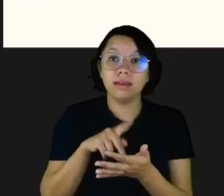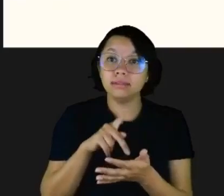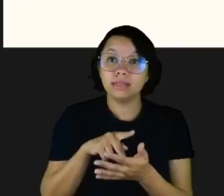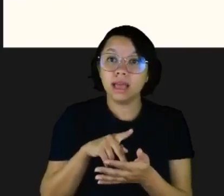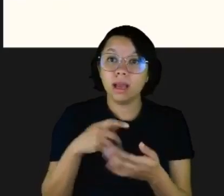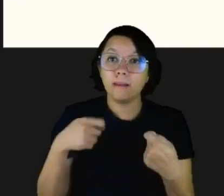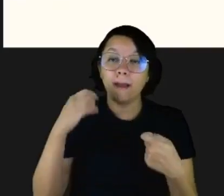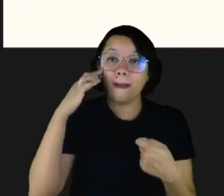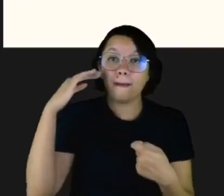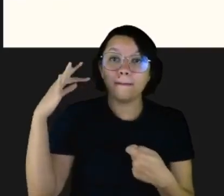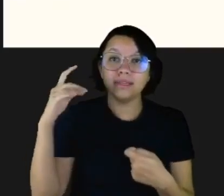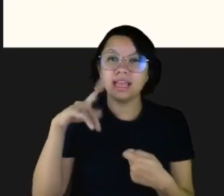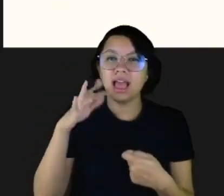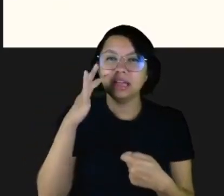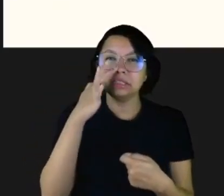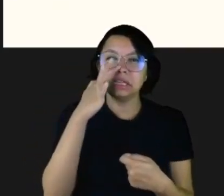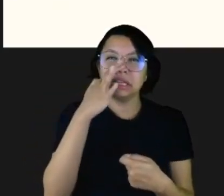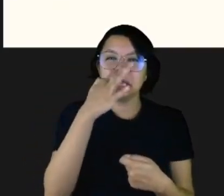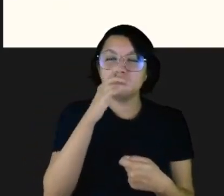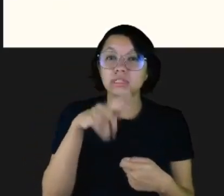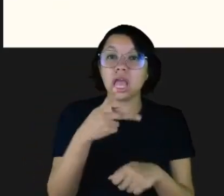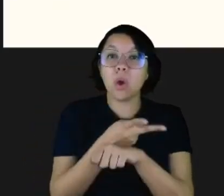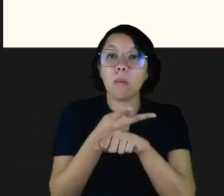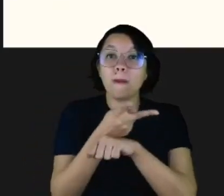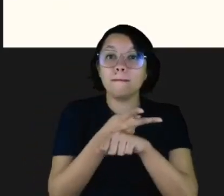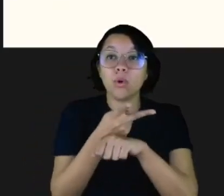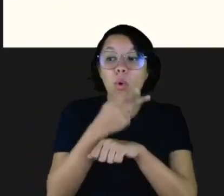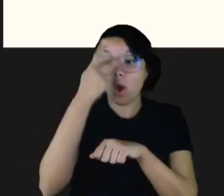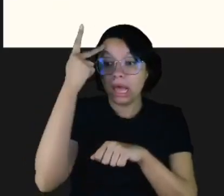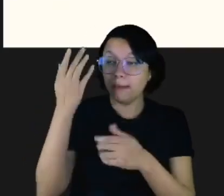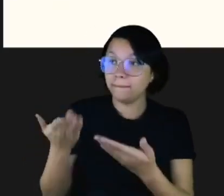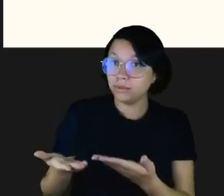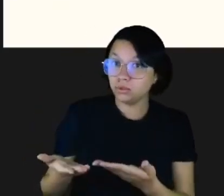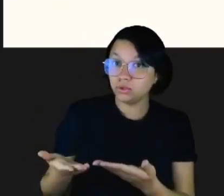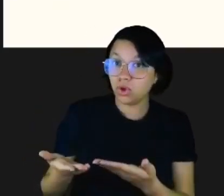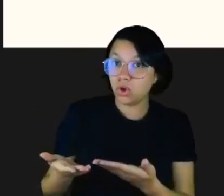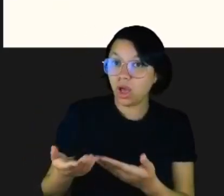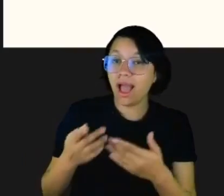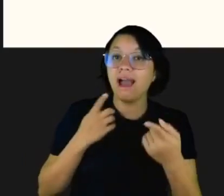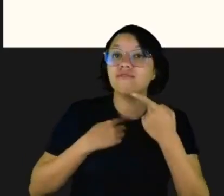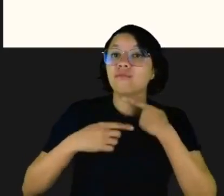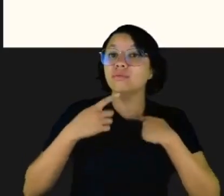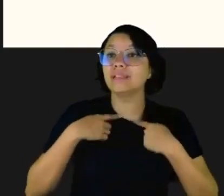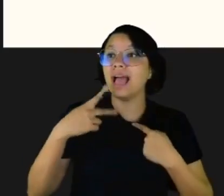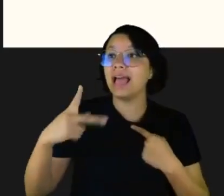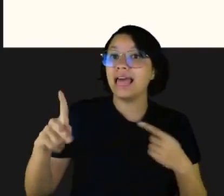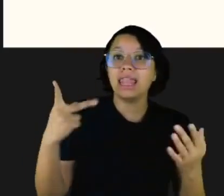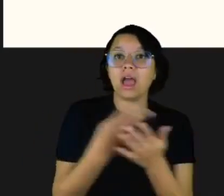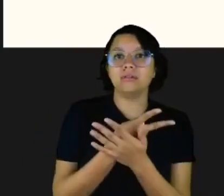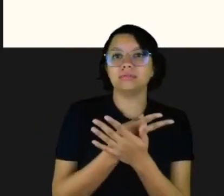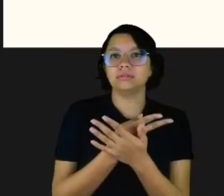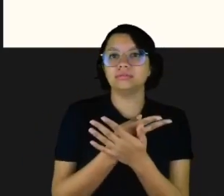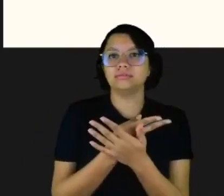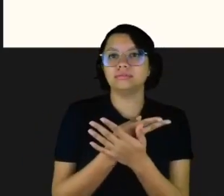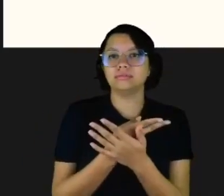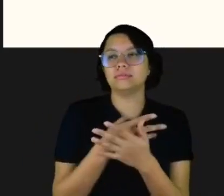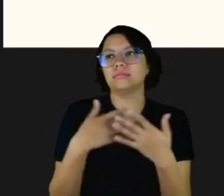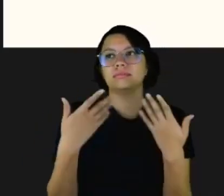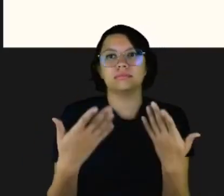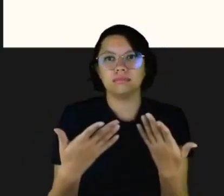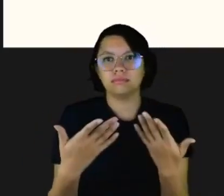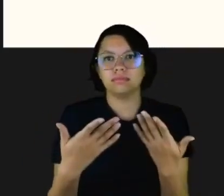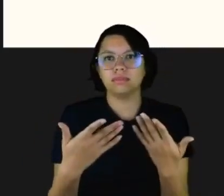pensar que a teimosia é o quê? É uma busca da pessoa de que a vontade dela aconteça. Então,